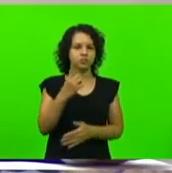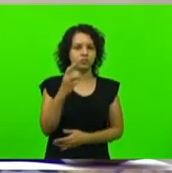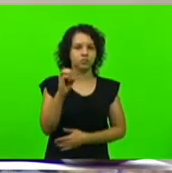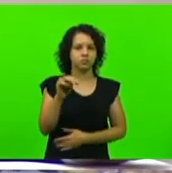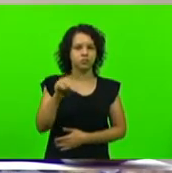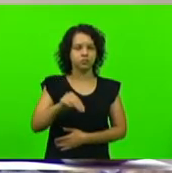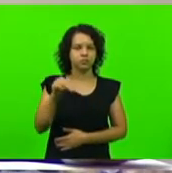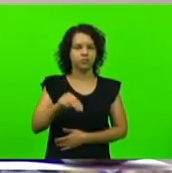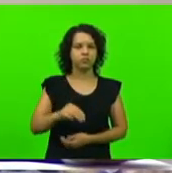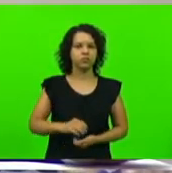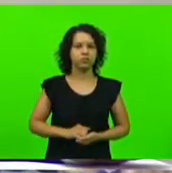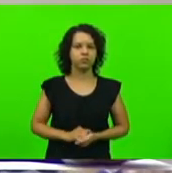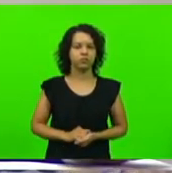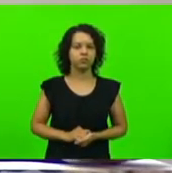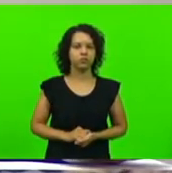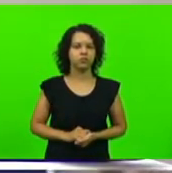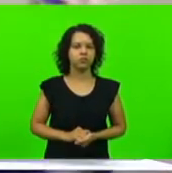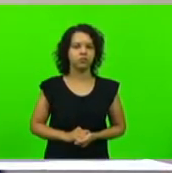minutos.